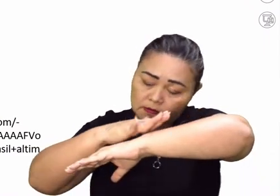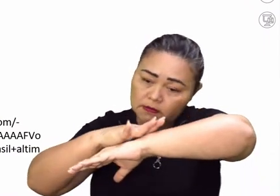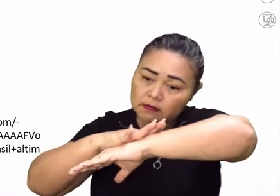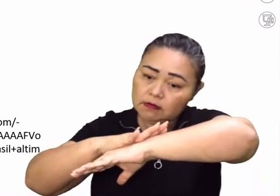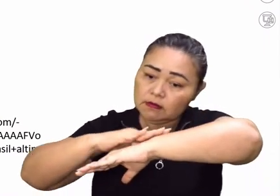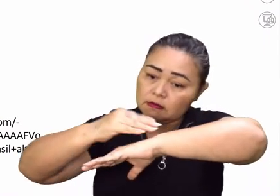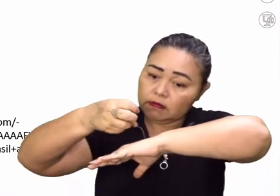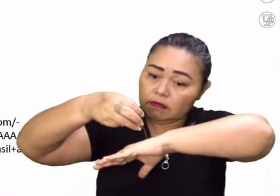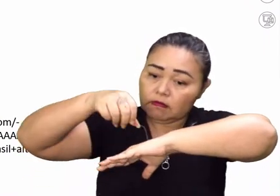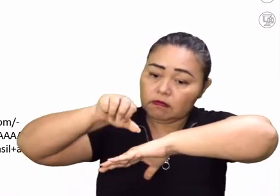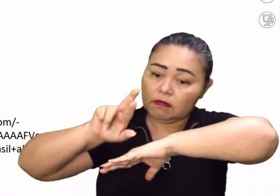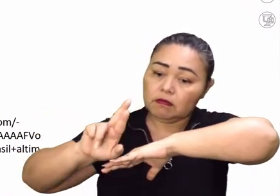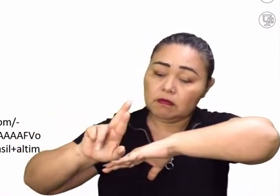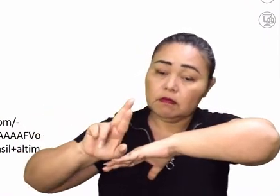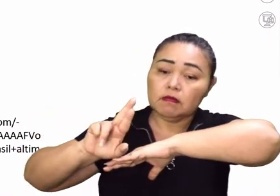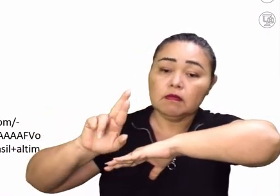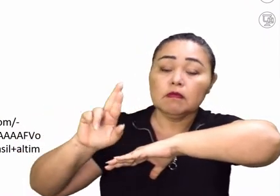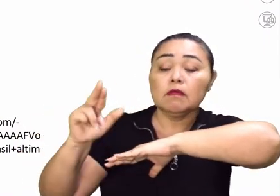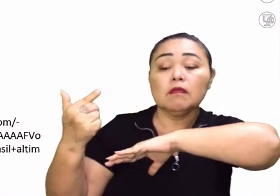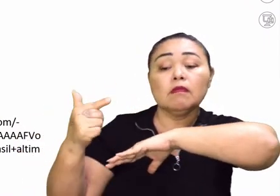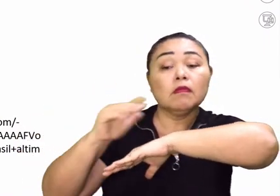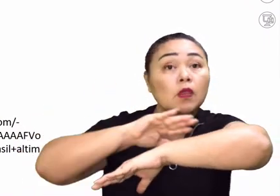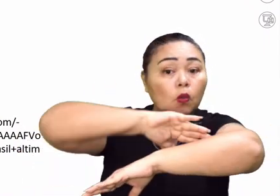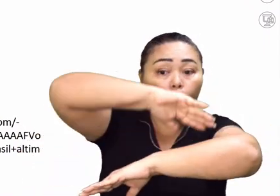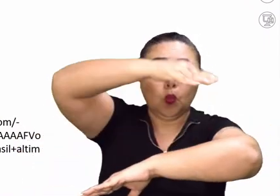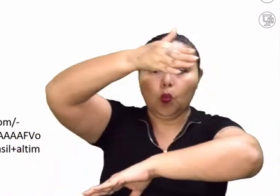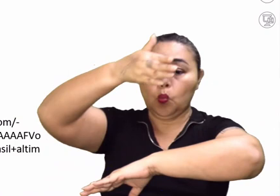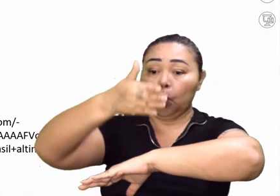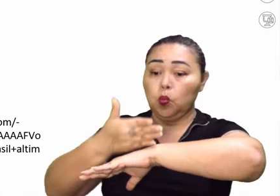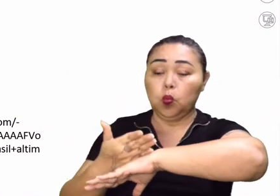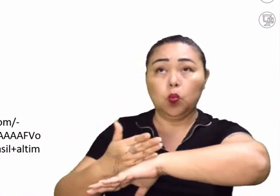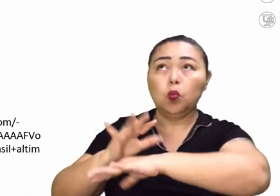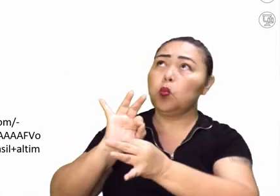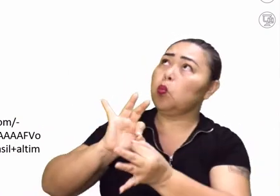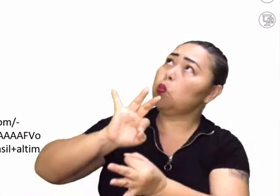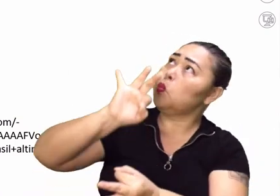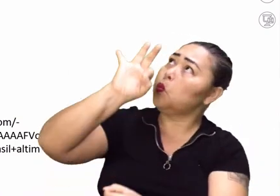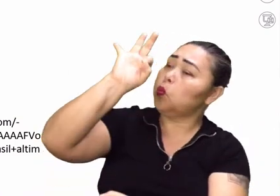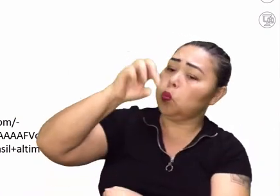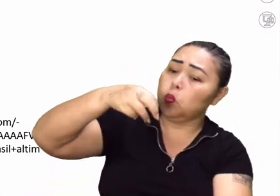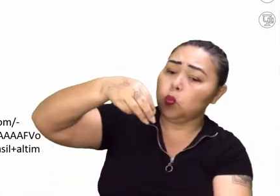e médias altitudes nós não temos altas altitudes